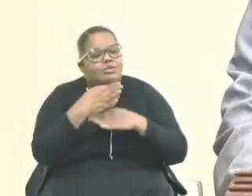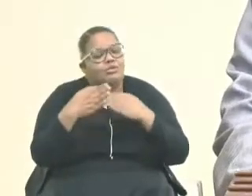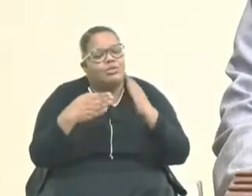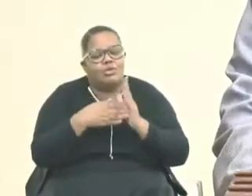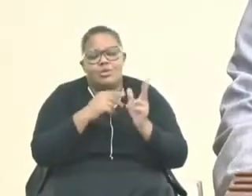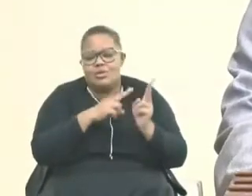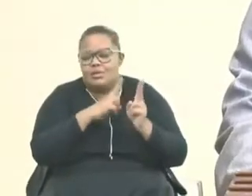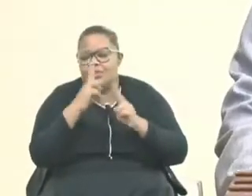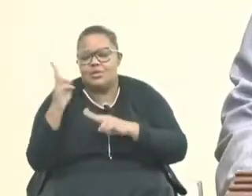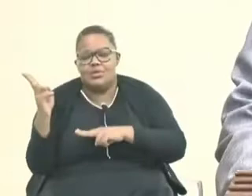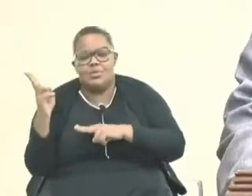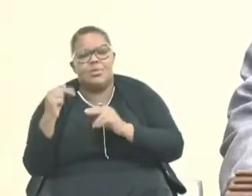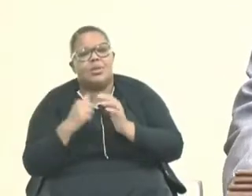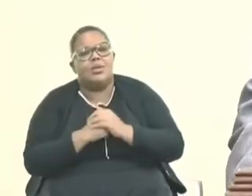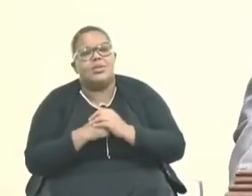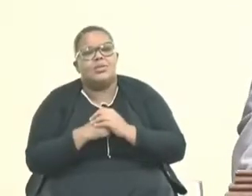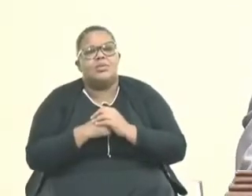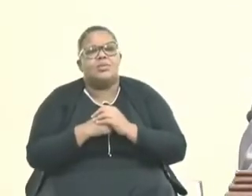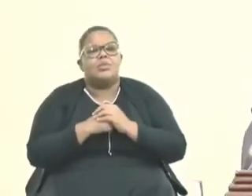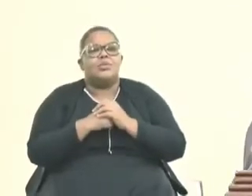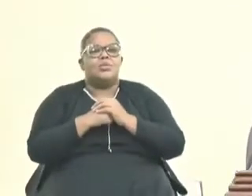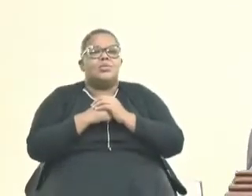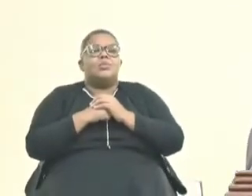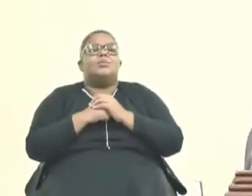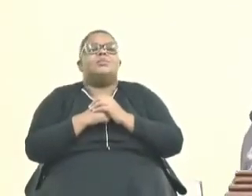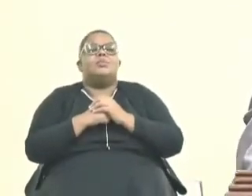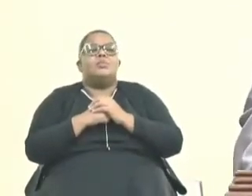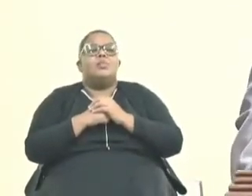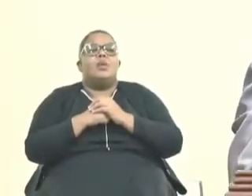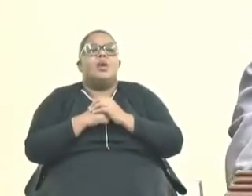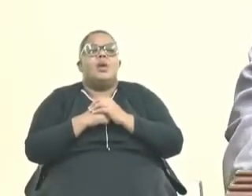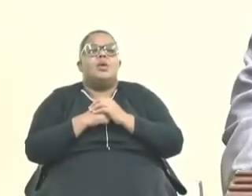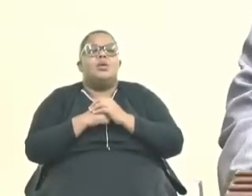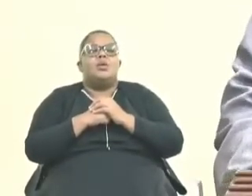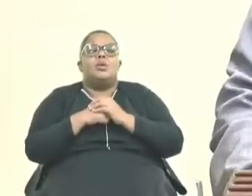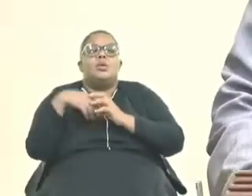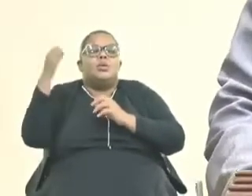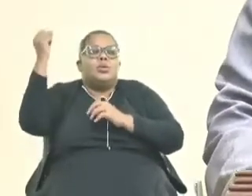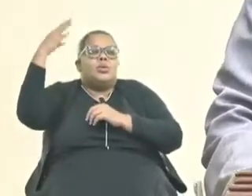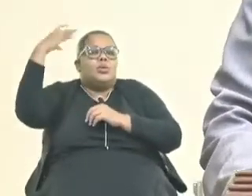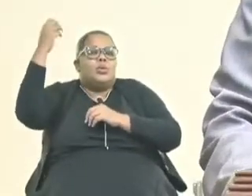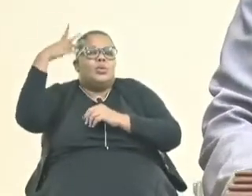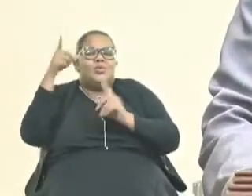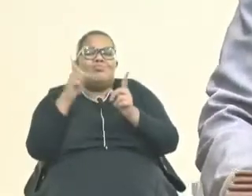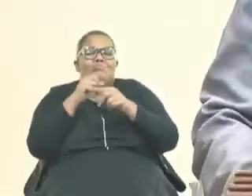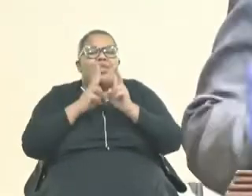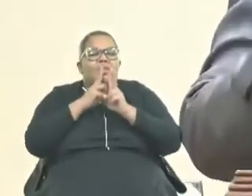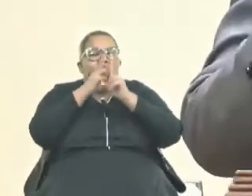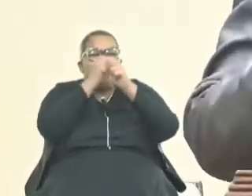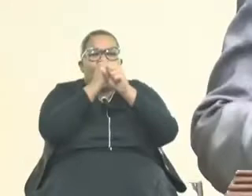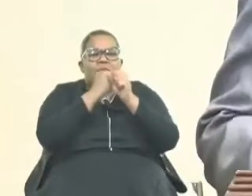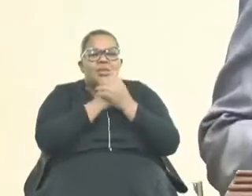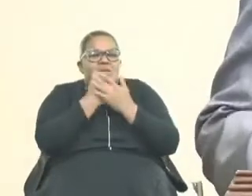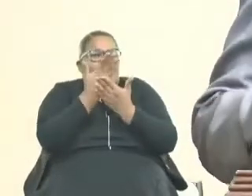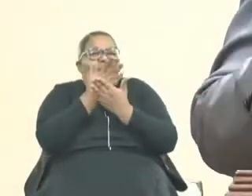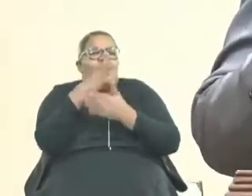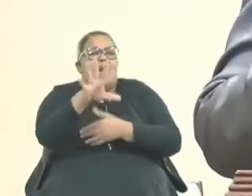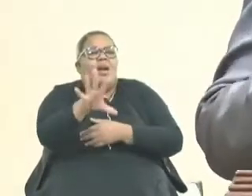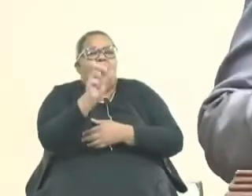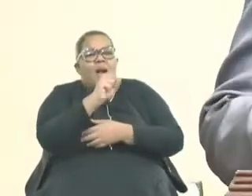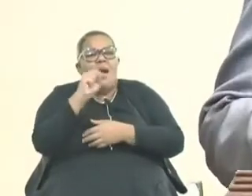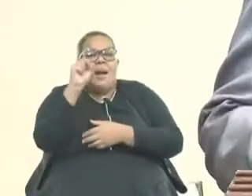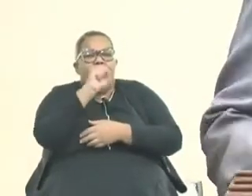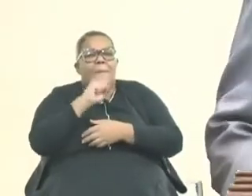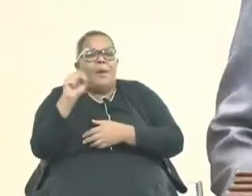falar as lâmpadas sem azeite e lâmpadas energia elas não fazem qualquer